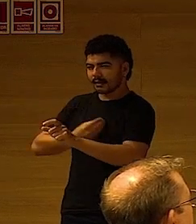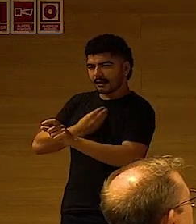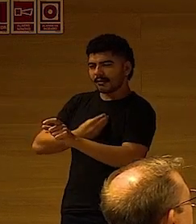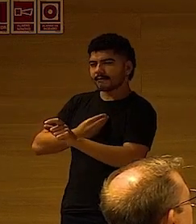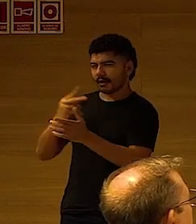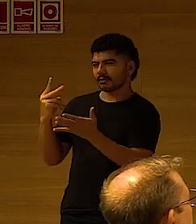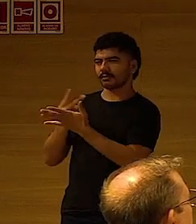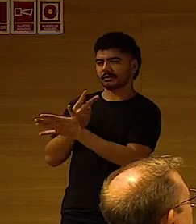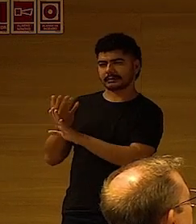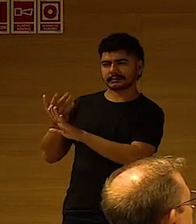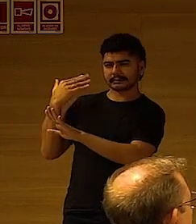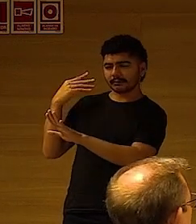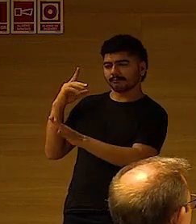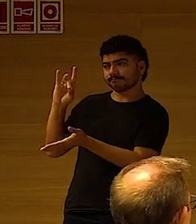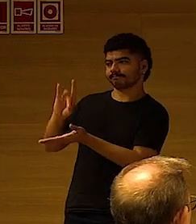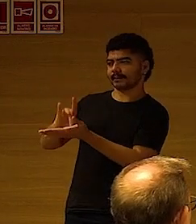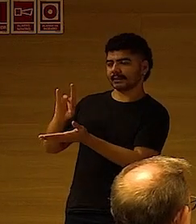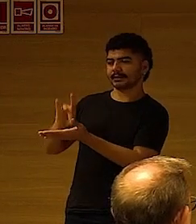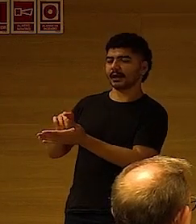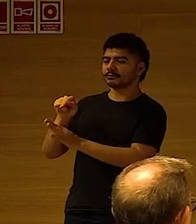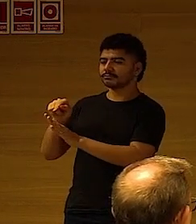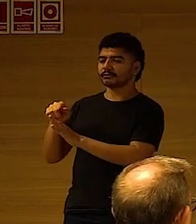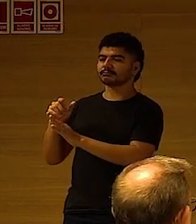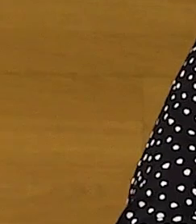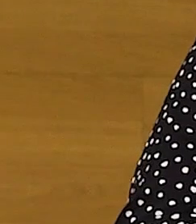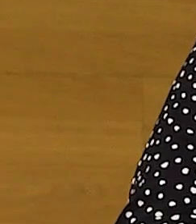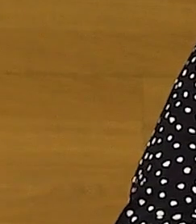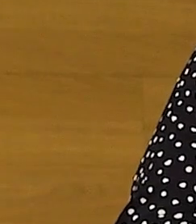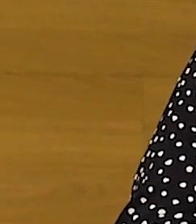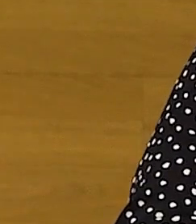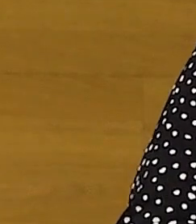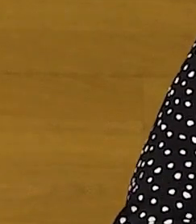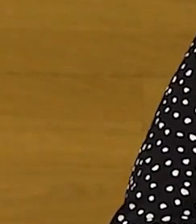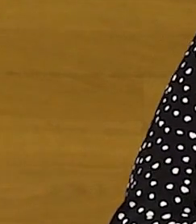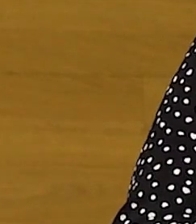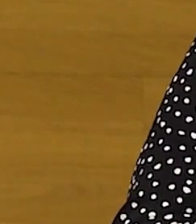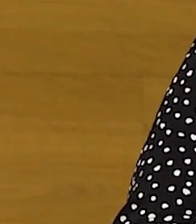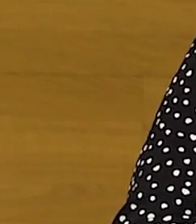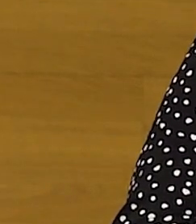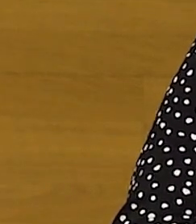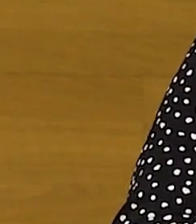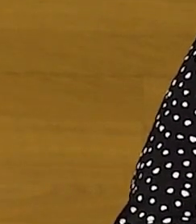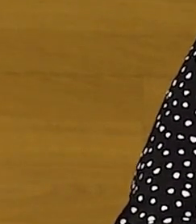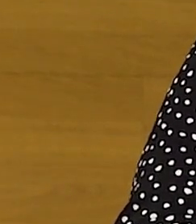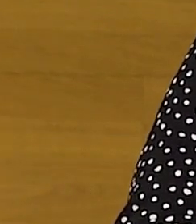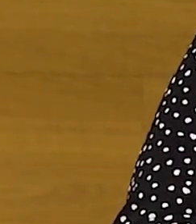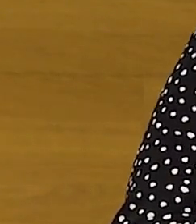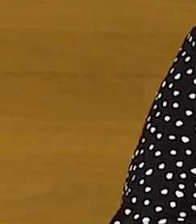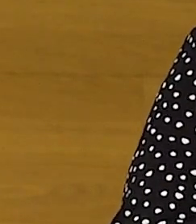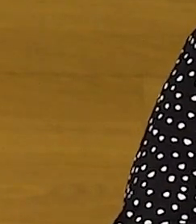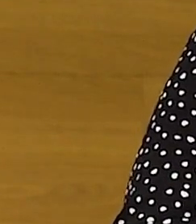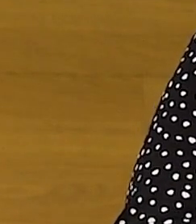que foram reais, né, fazem parte da nossa história, né, infelizmente, mas, ao mesmo